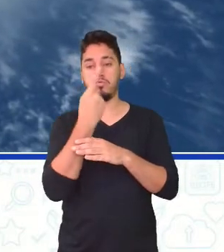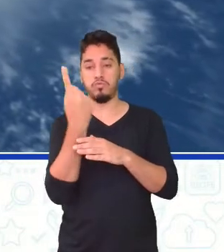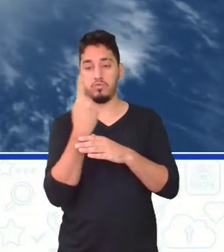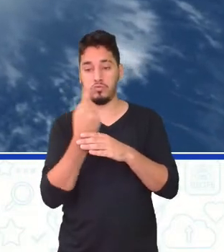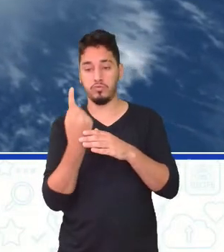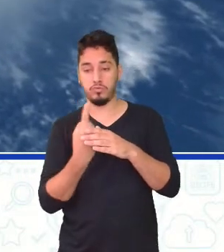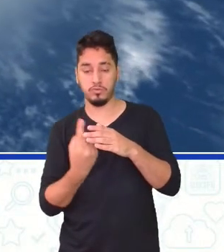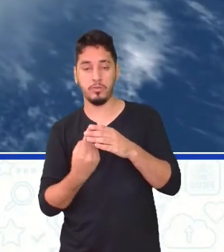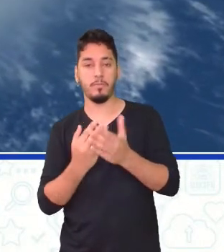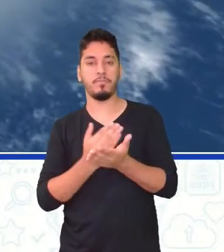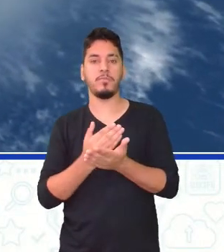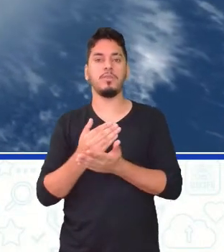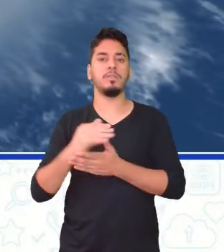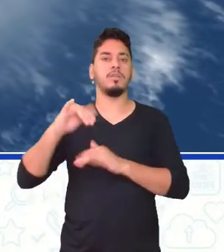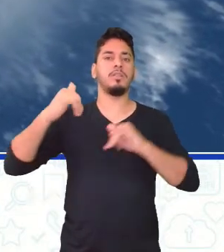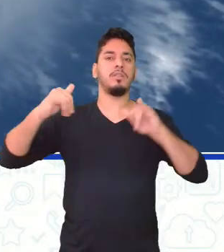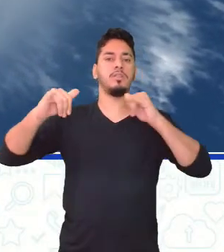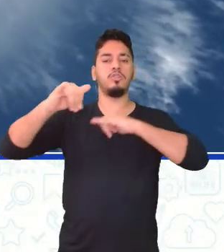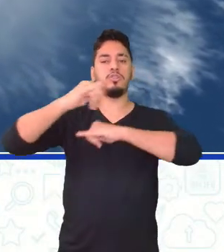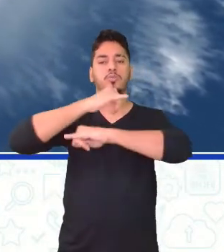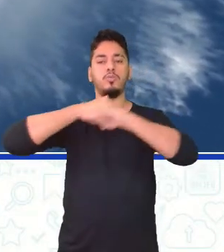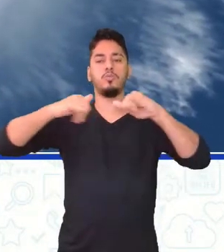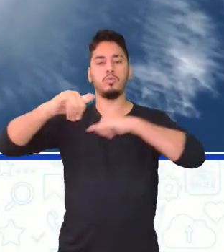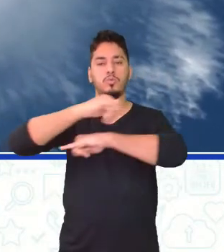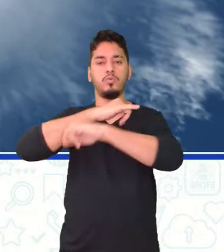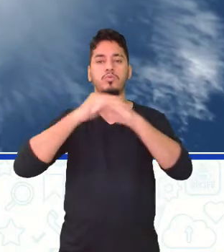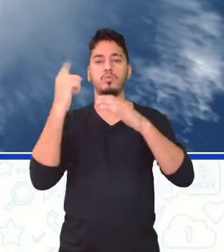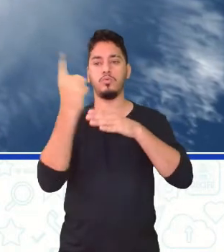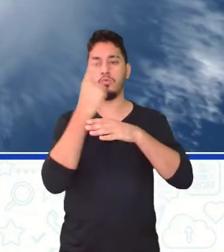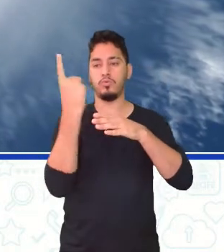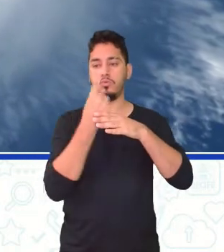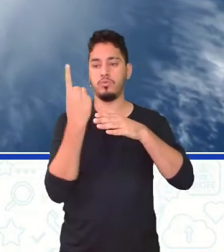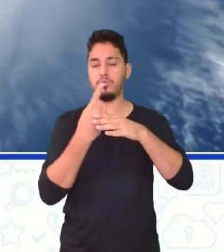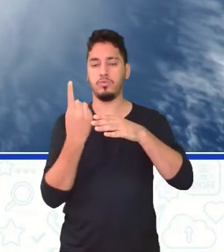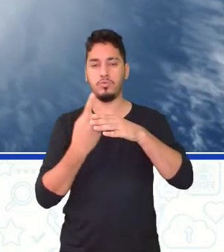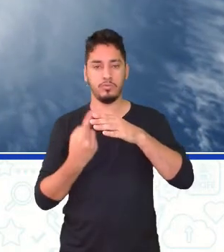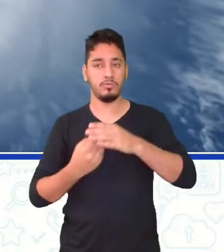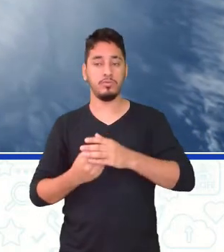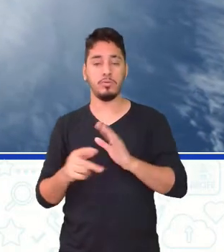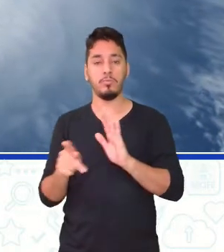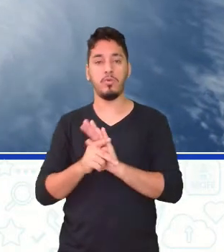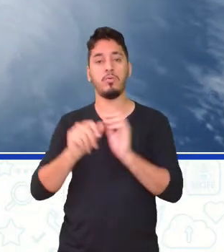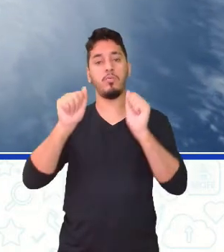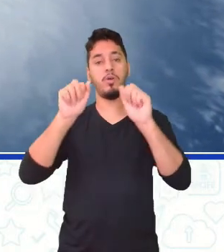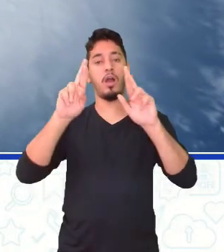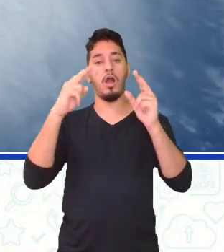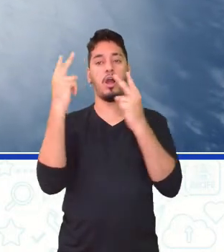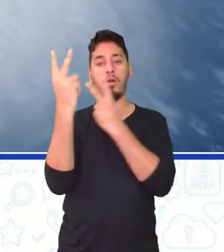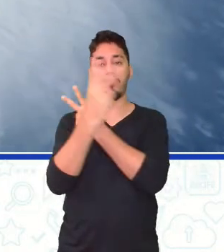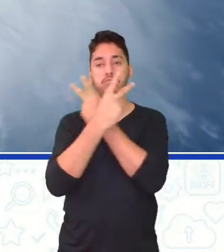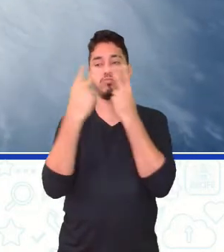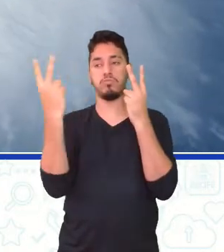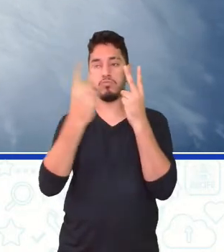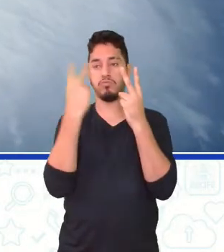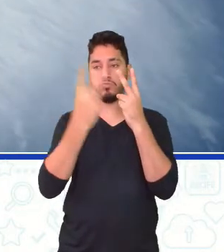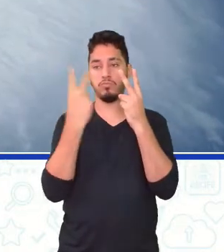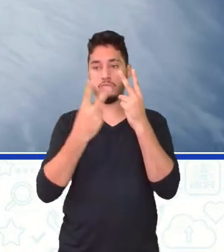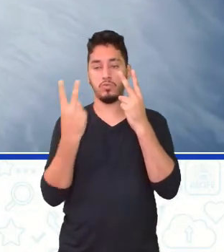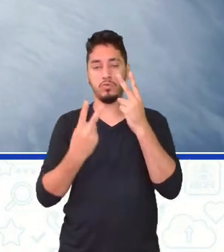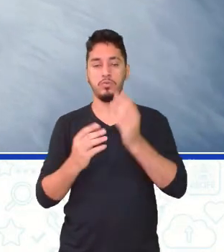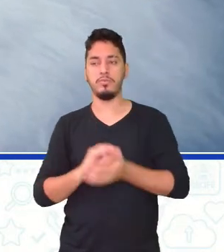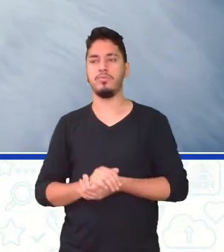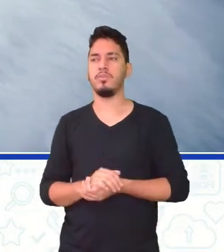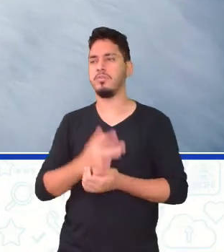começa essa energia toda a movimentar, né? É verdade. As massas de ar, né, professor? Aí todo mundo